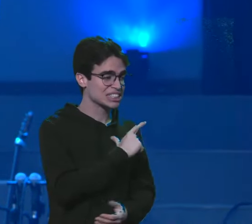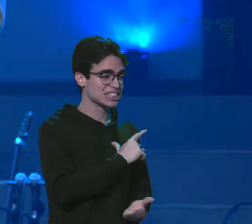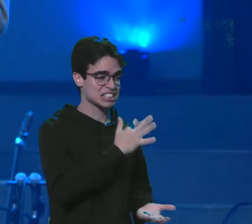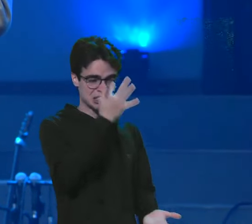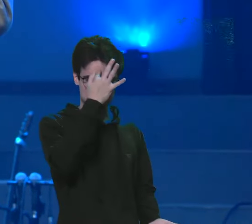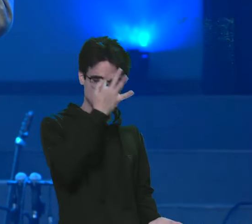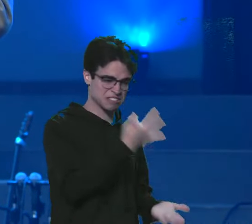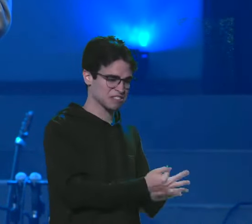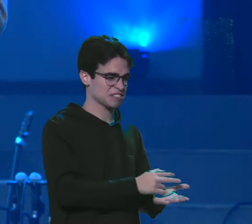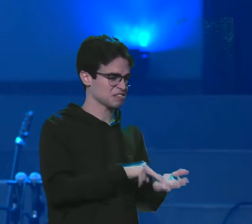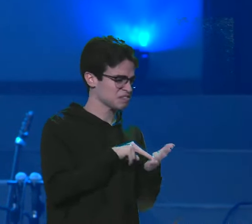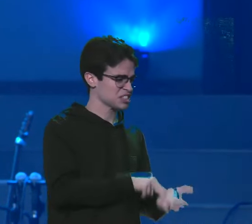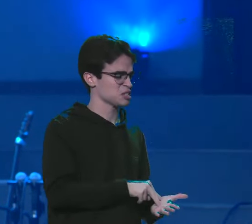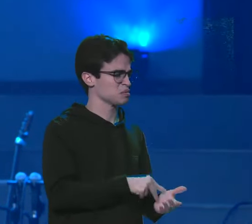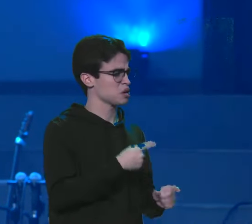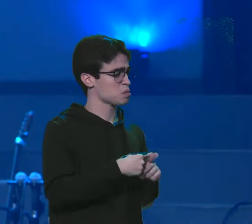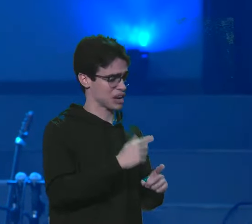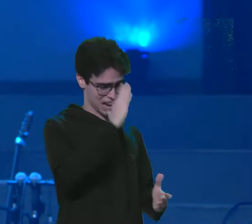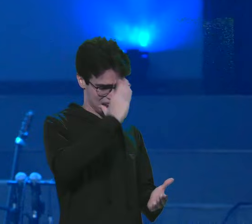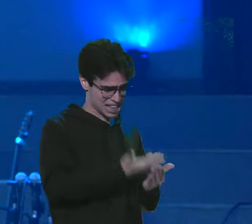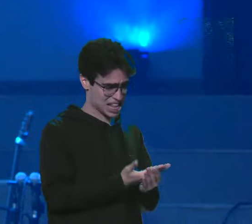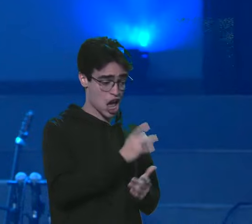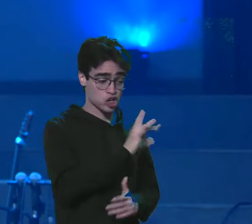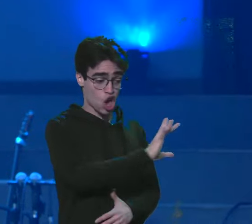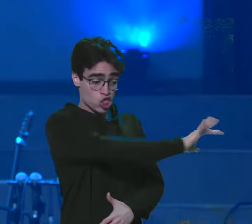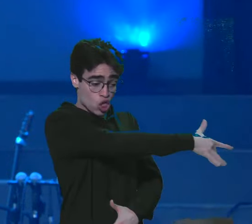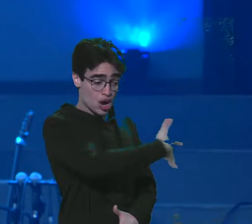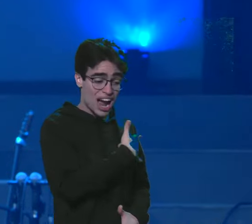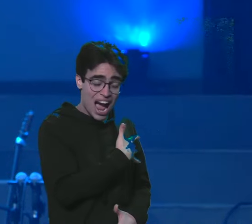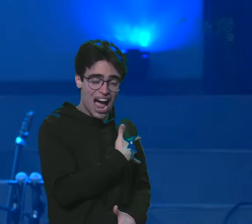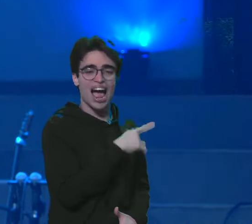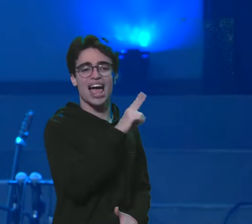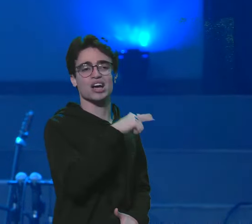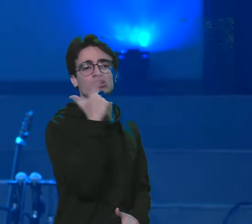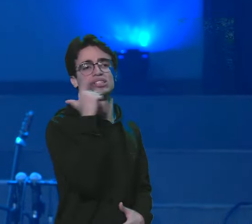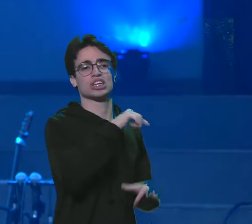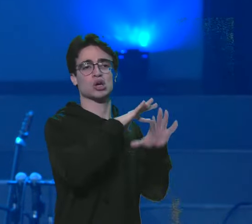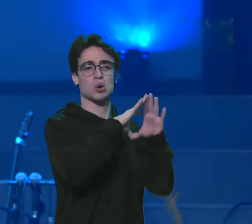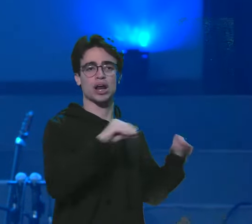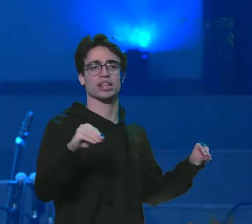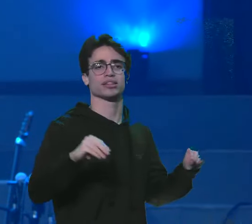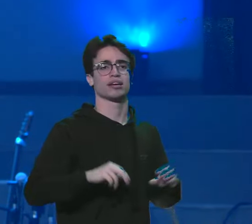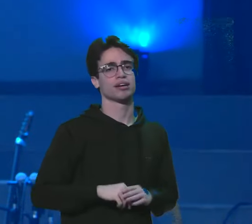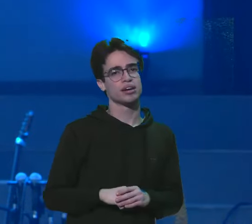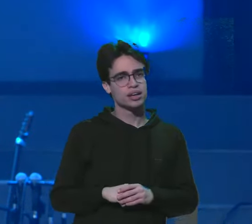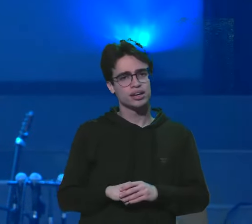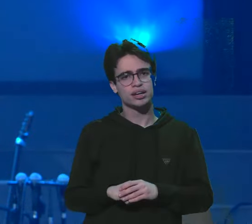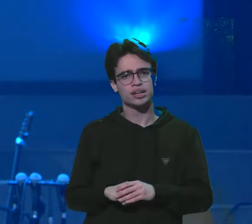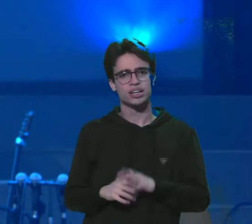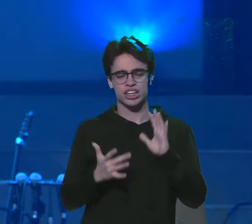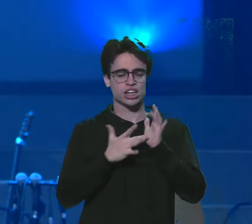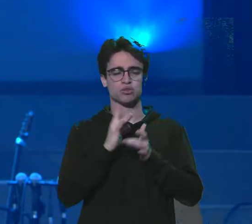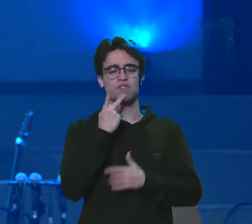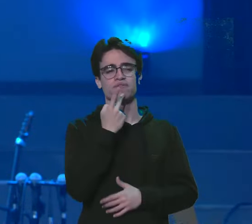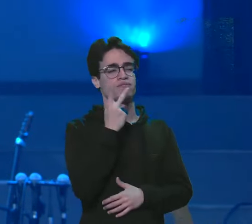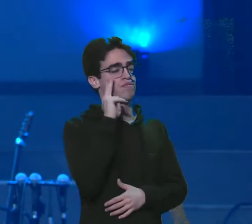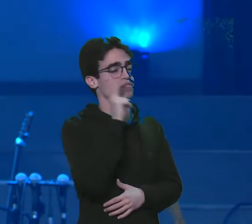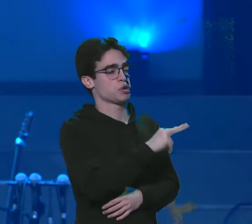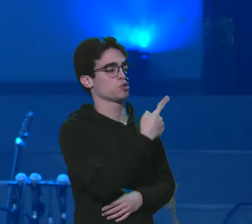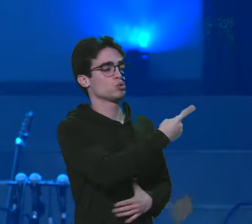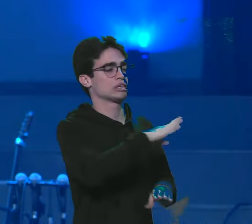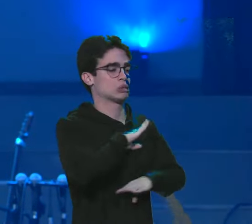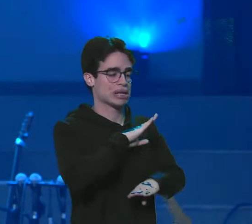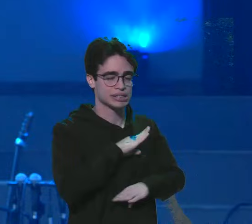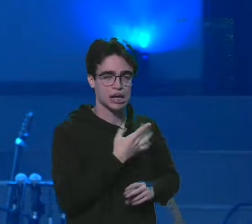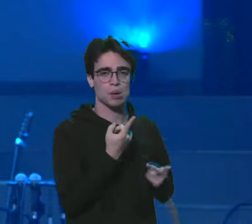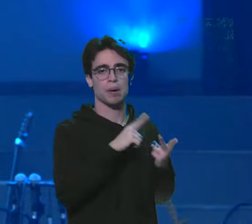suficiente para acreditar que só de tocar o manto dele, ela seria curada. Ele não viu as condições dela. Ele